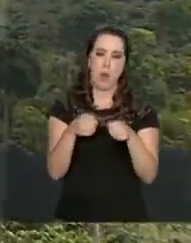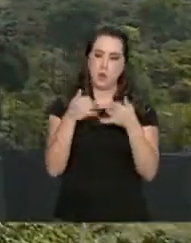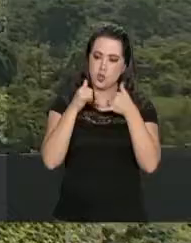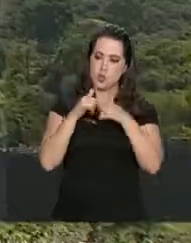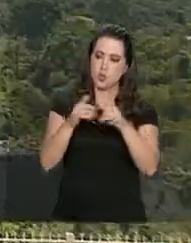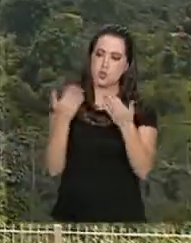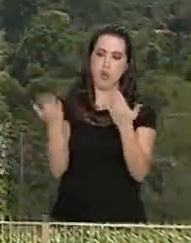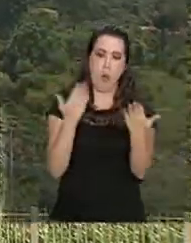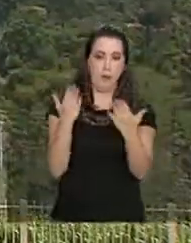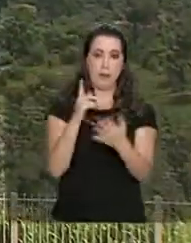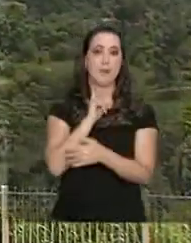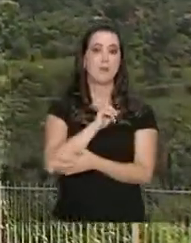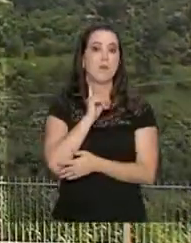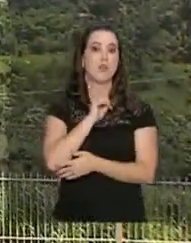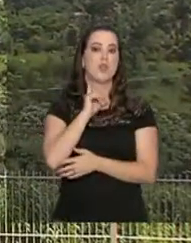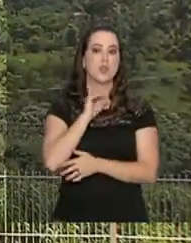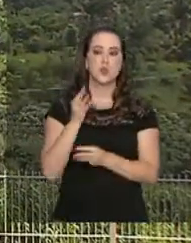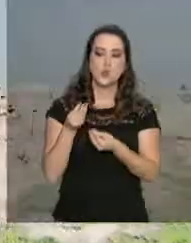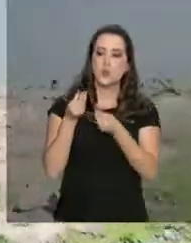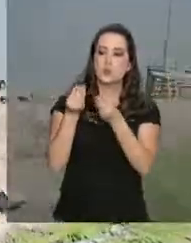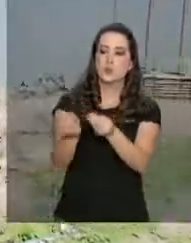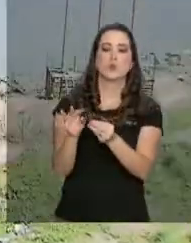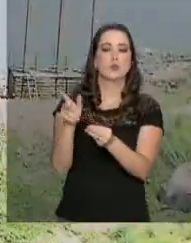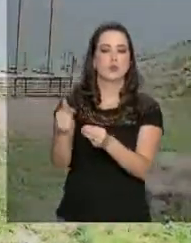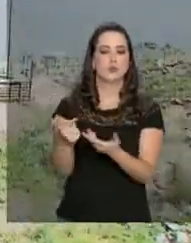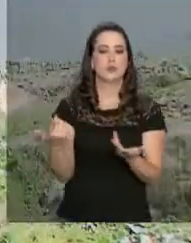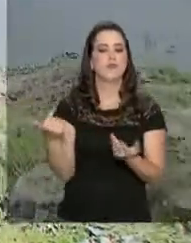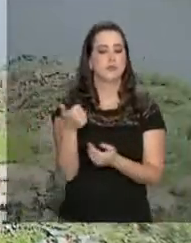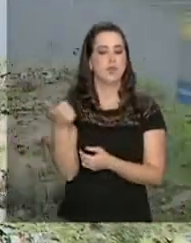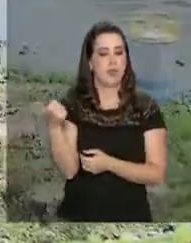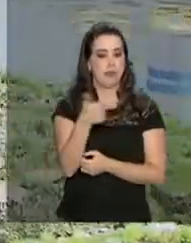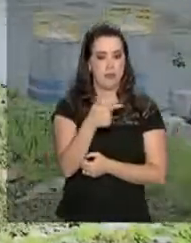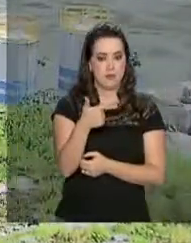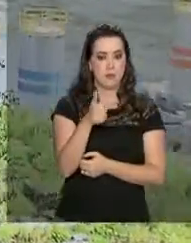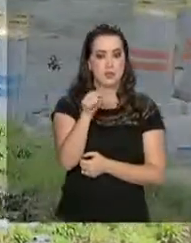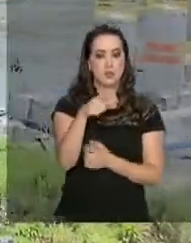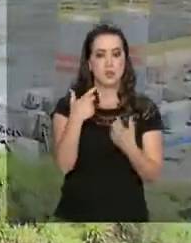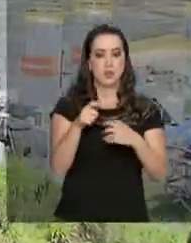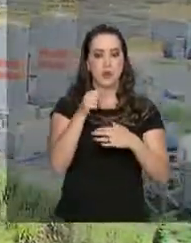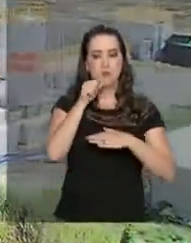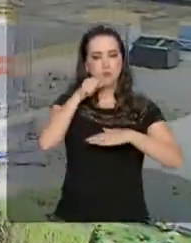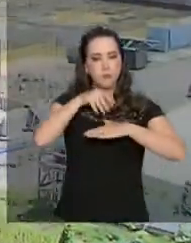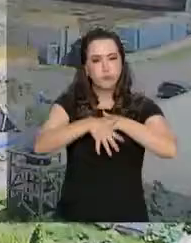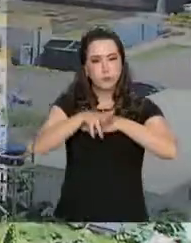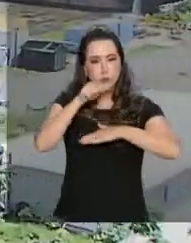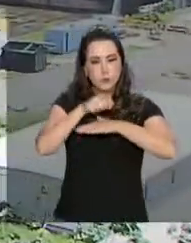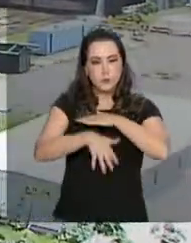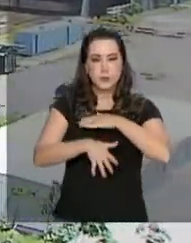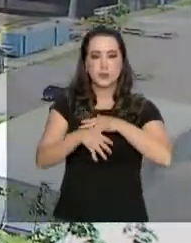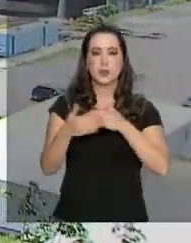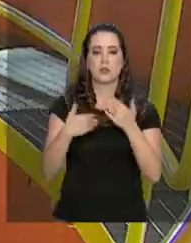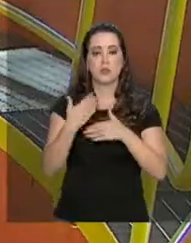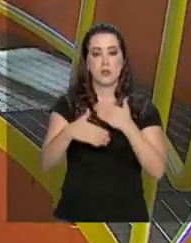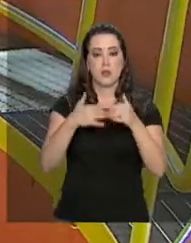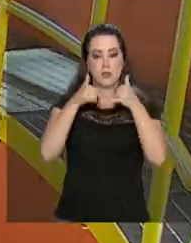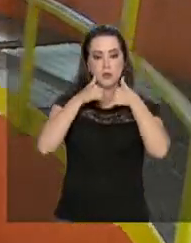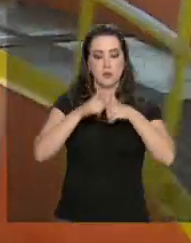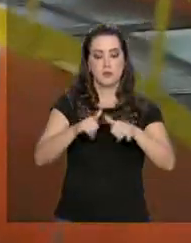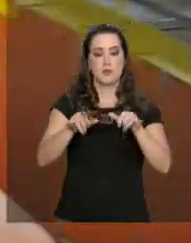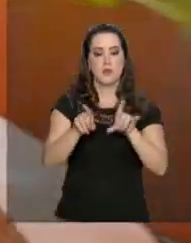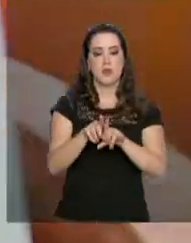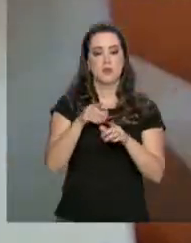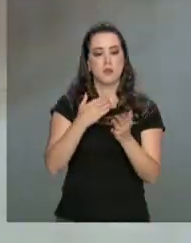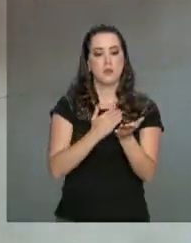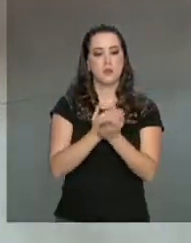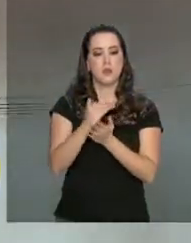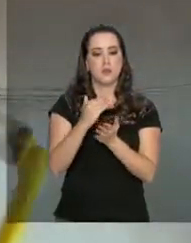capacidade de geração de energia que a 12ª turbina da usina de Belo Monte está produzindo a partir de agora. A turbina